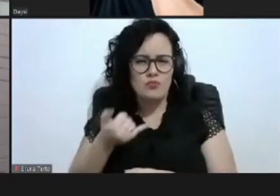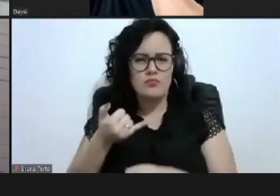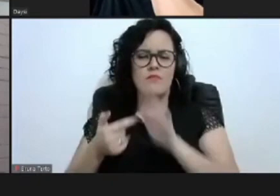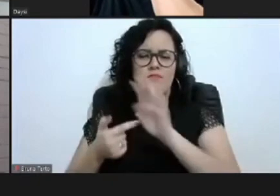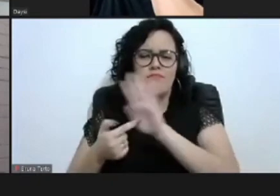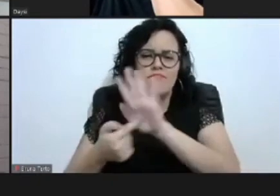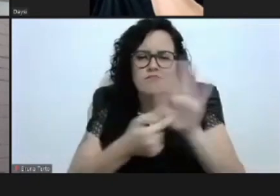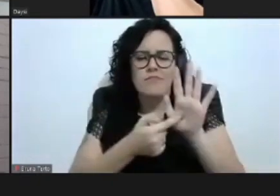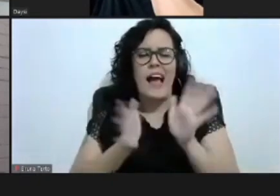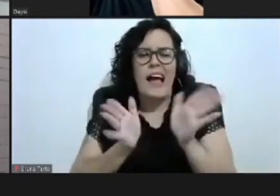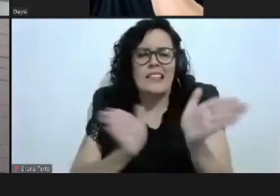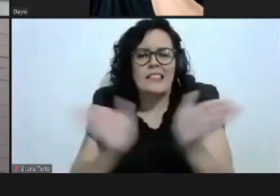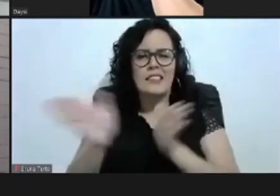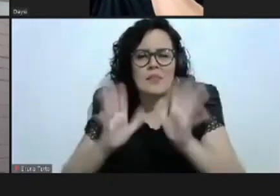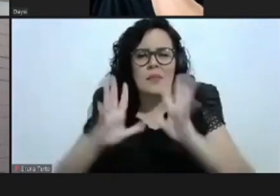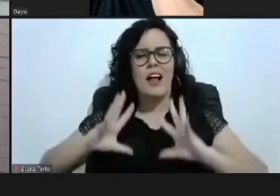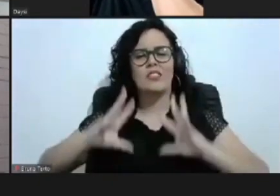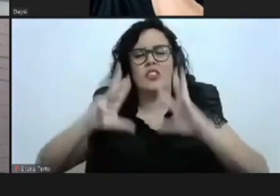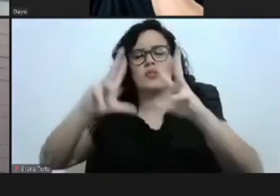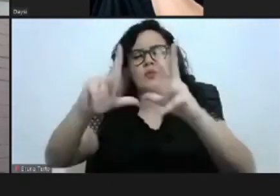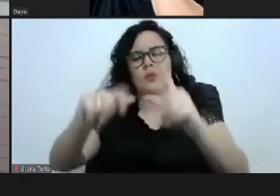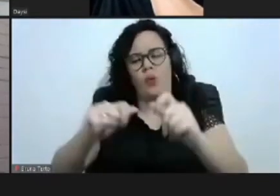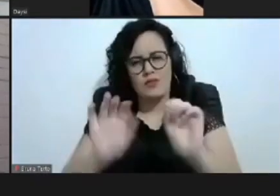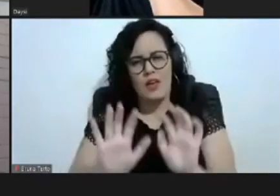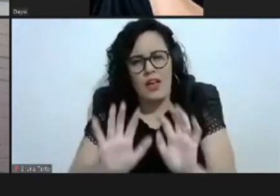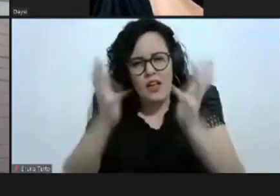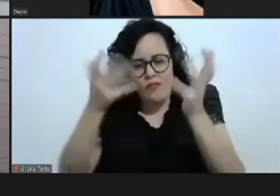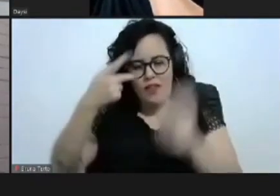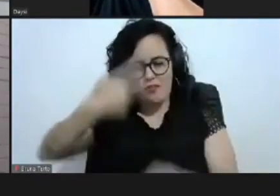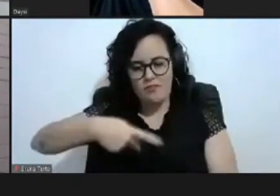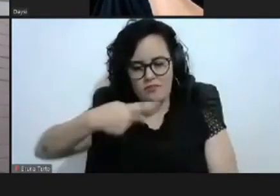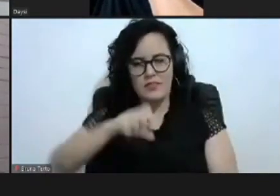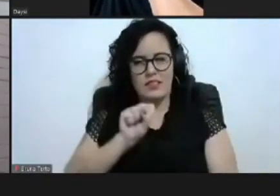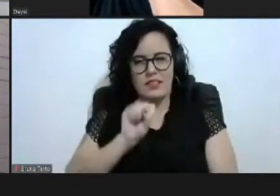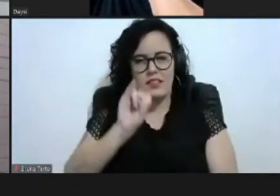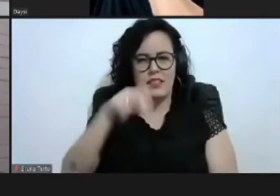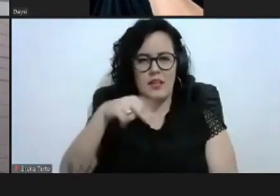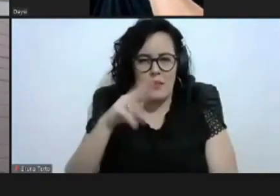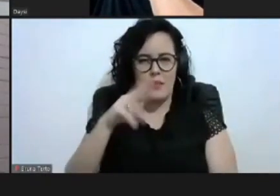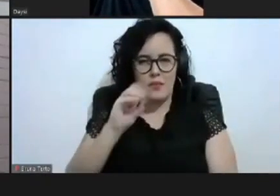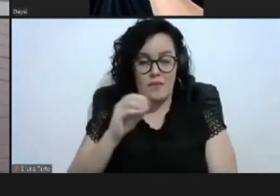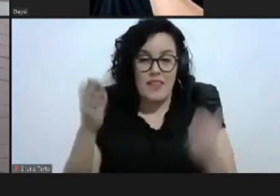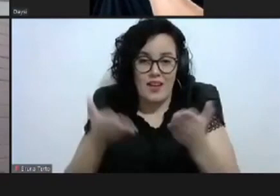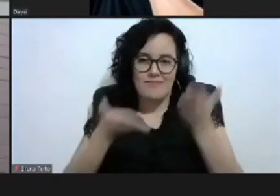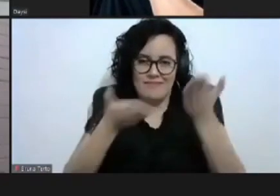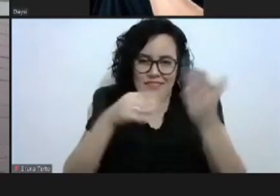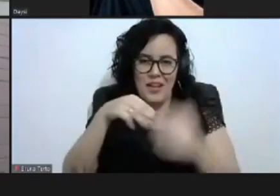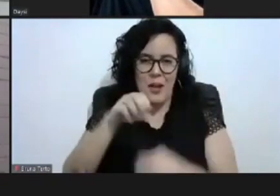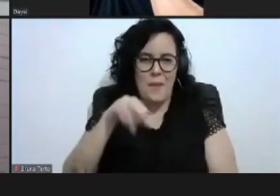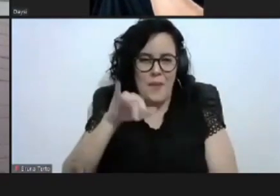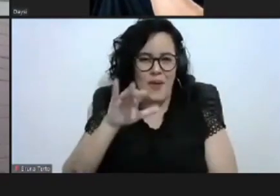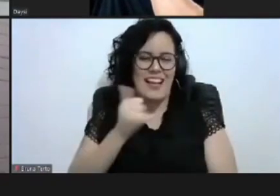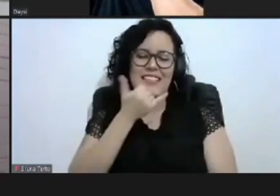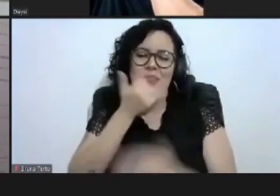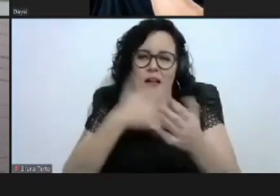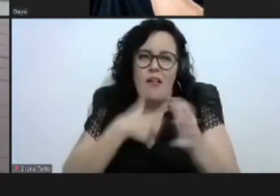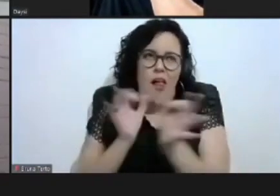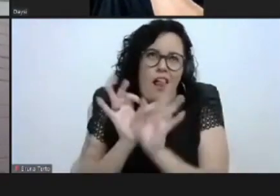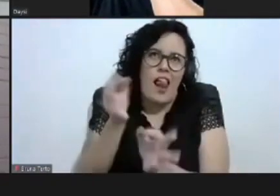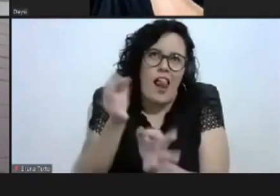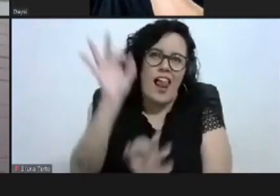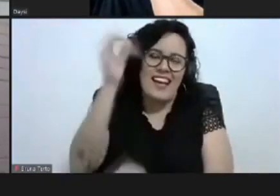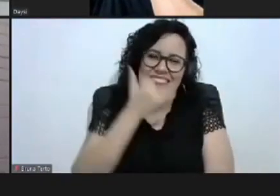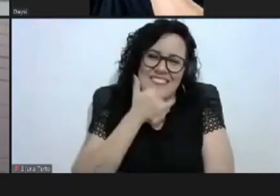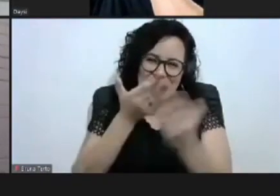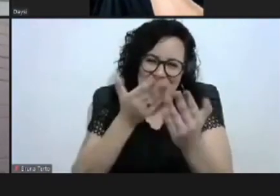acesso a todas e todos aos eventos do Simpro Cultura. Eu deixo vocês com a Mônica, falei demais, tá, Mônica? Me perdoa. Deixo vocês